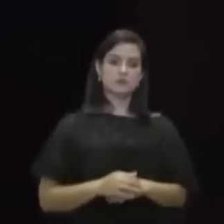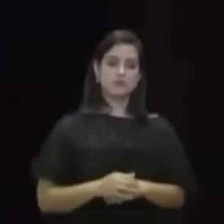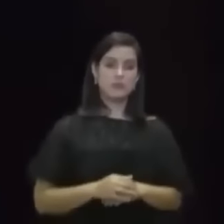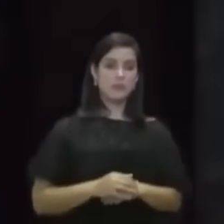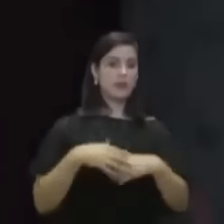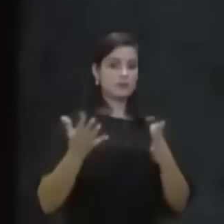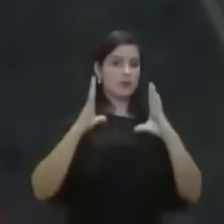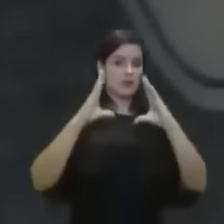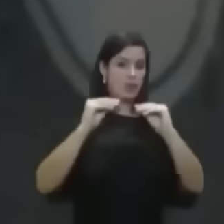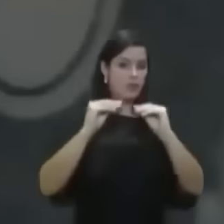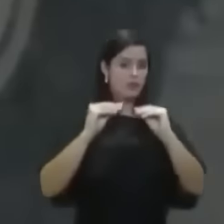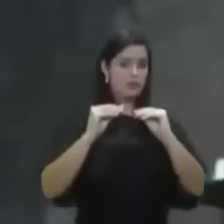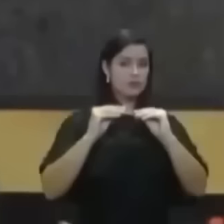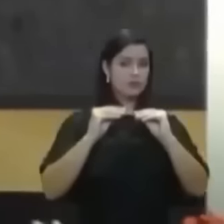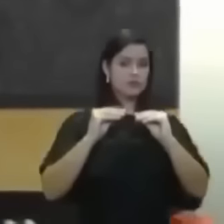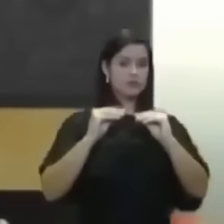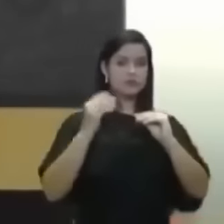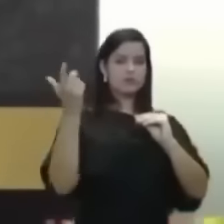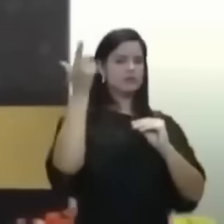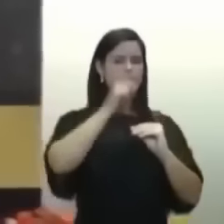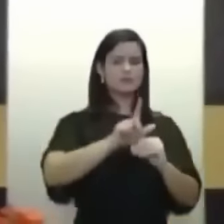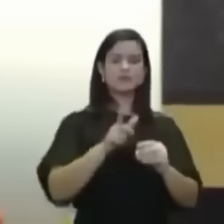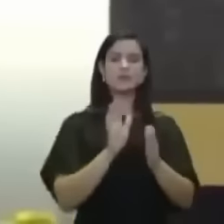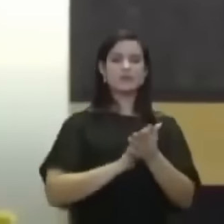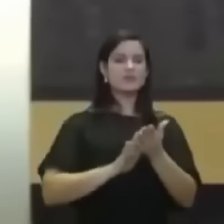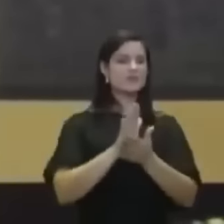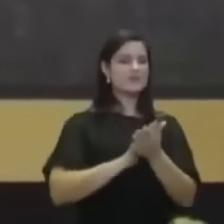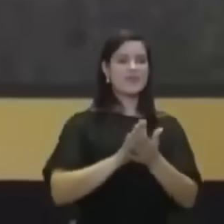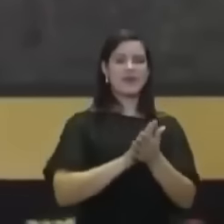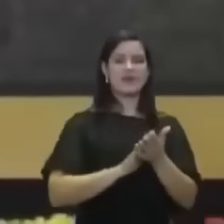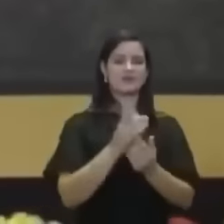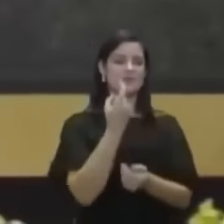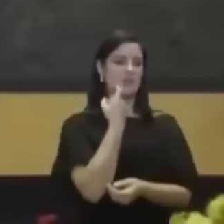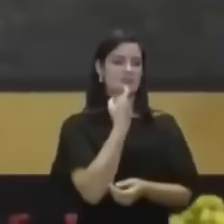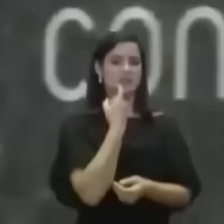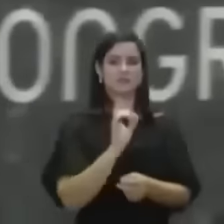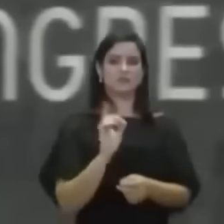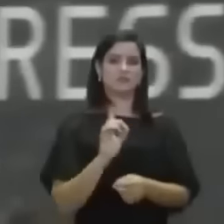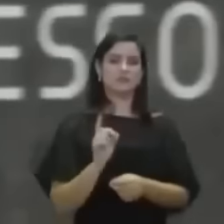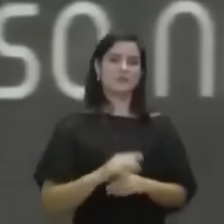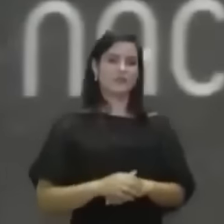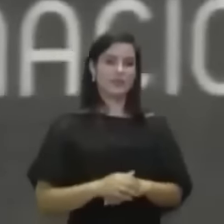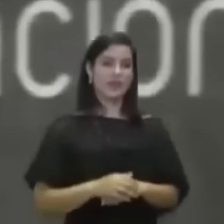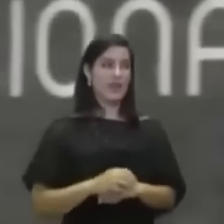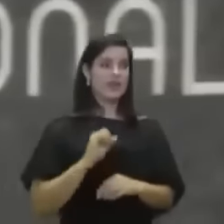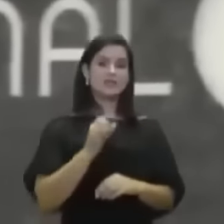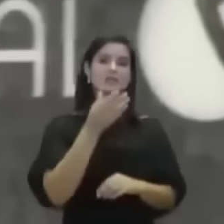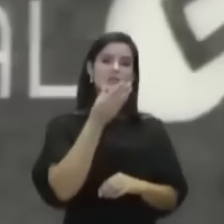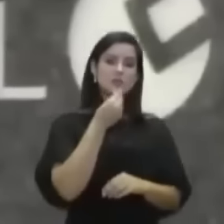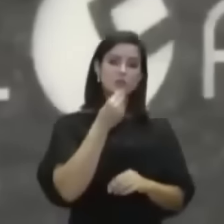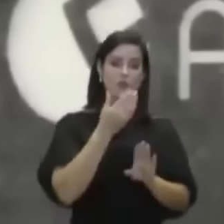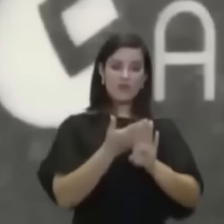Naquela noite, irmãos, eles não pegaram nem um lambari, nem um lambari, porque quando um se afasta de Deus, nem pescar consegue